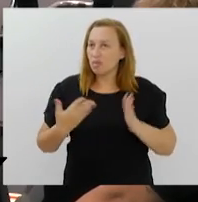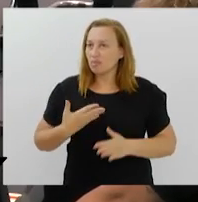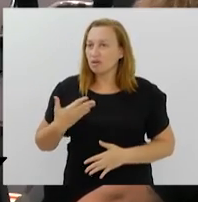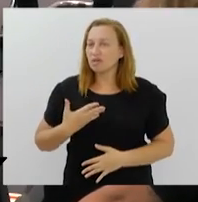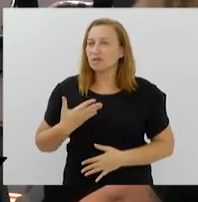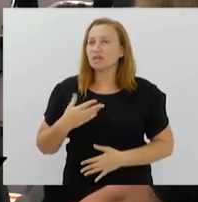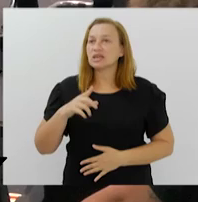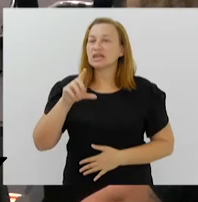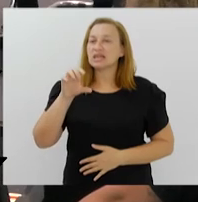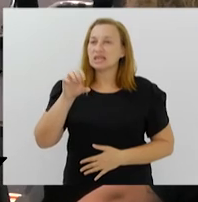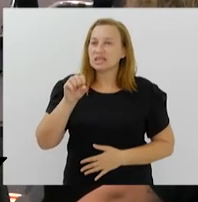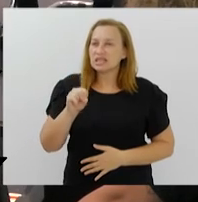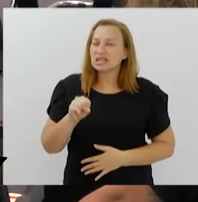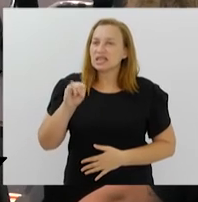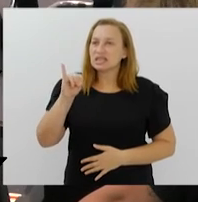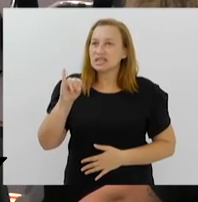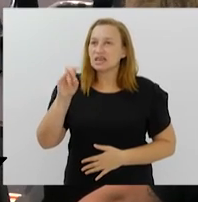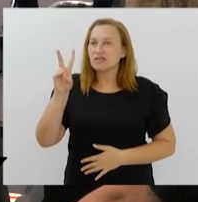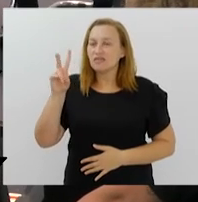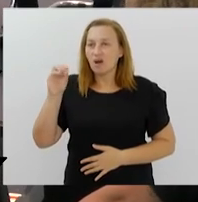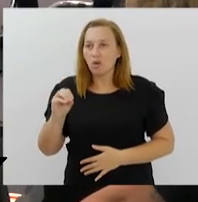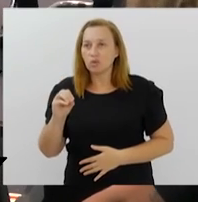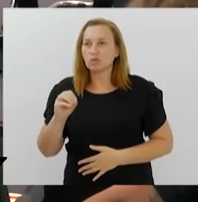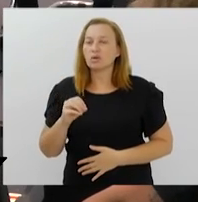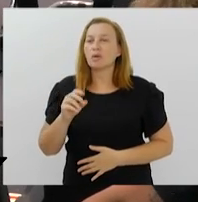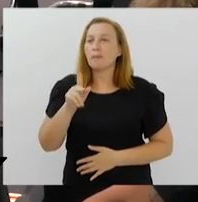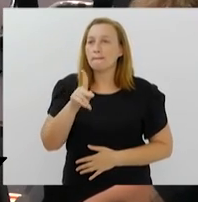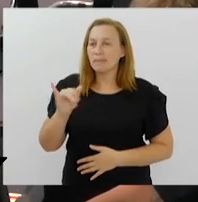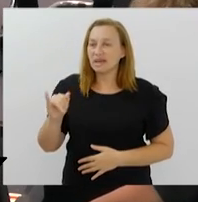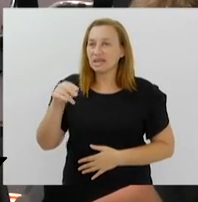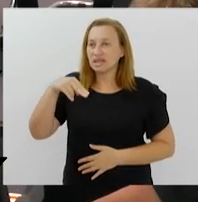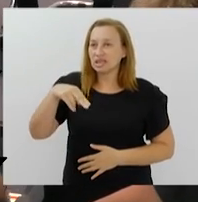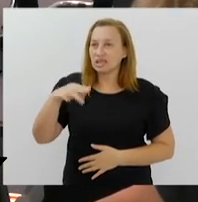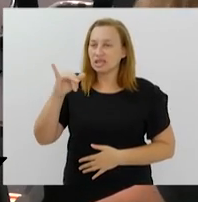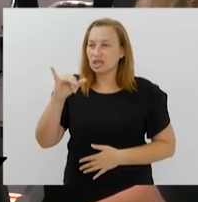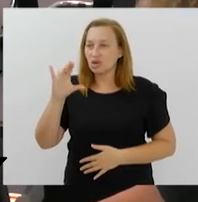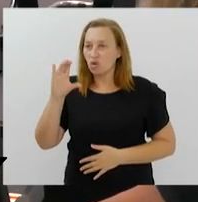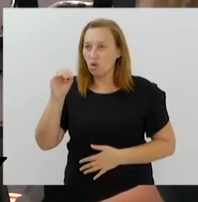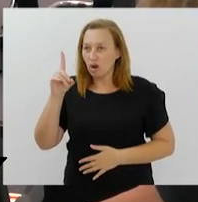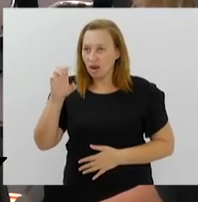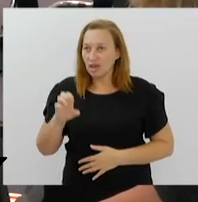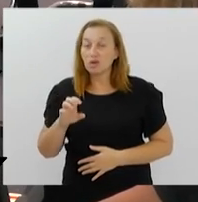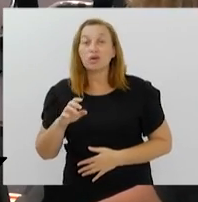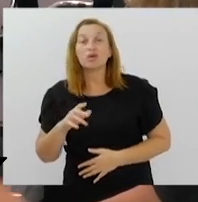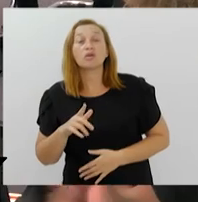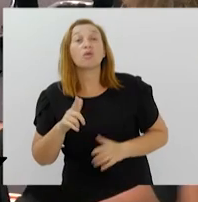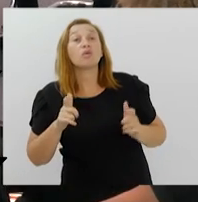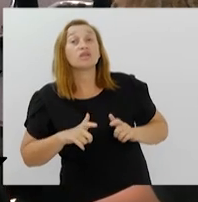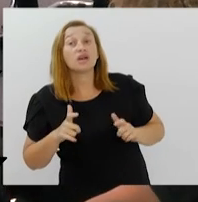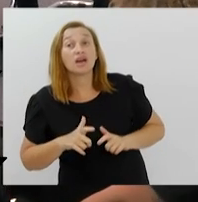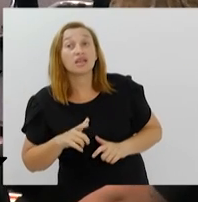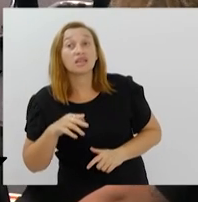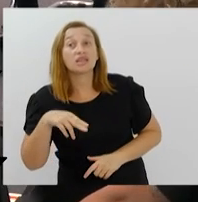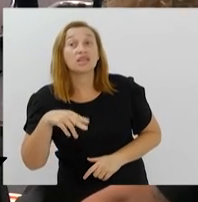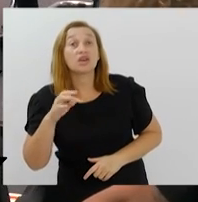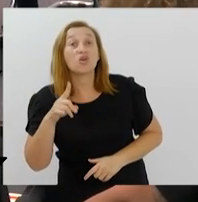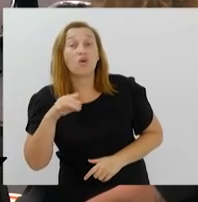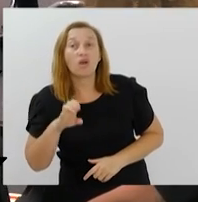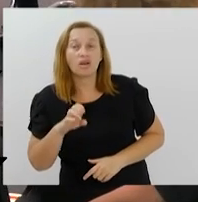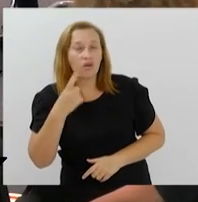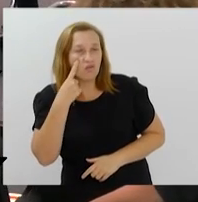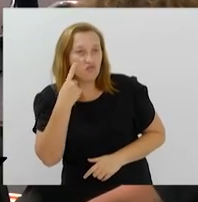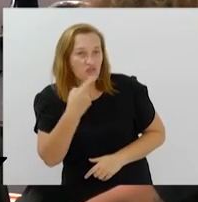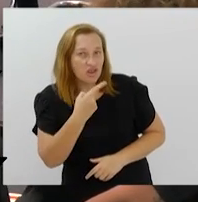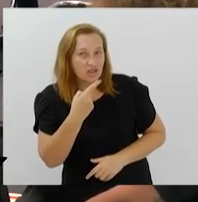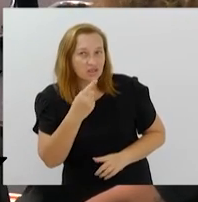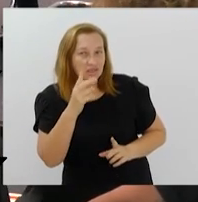caldo Civaldo Como é o nome da isso que eu perguntar pai da Nicole Cadê a Nicole lá no a Nicole Olha bem PR